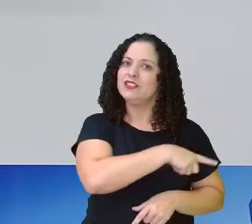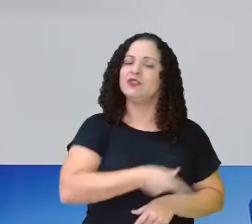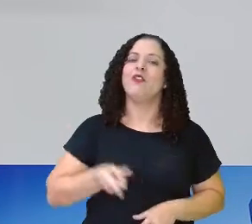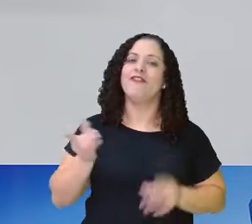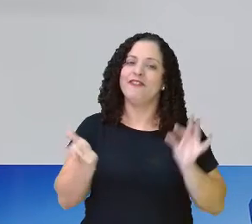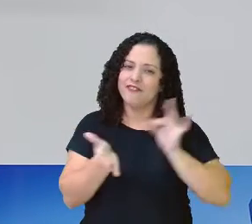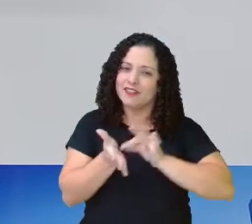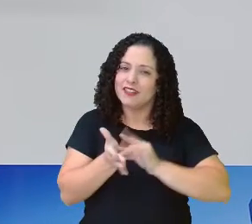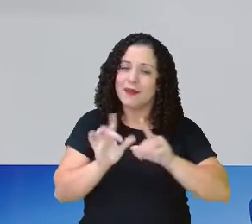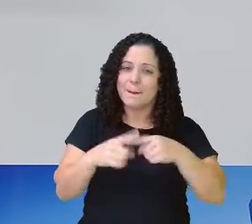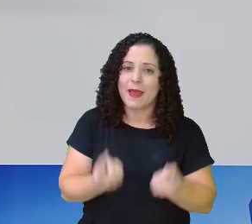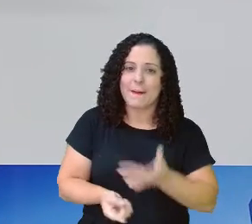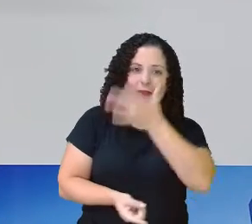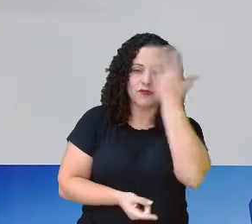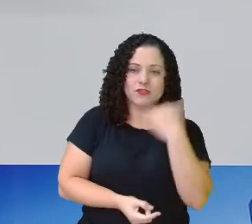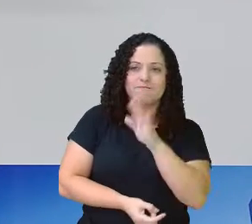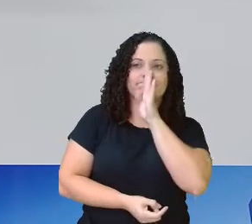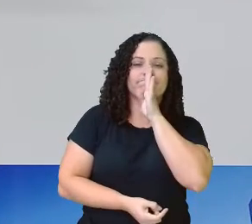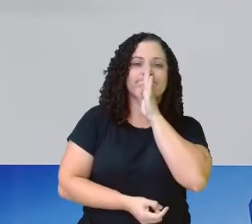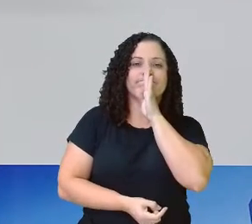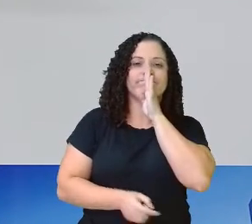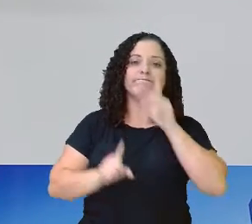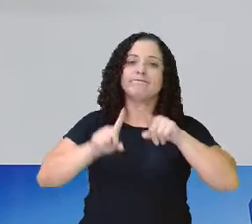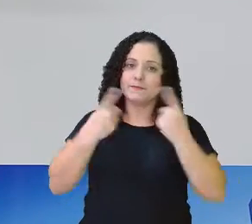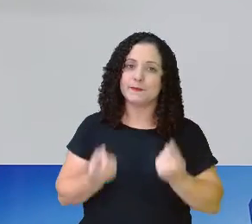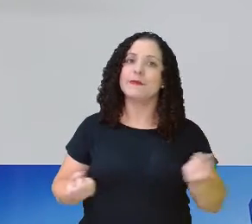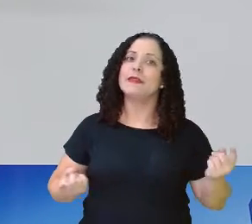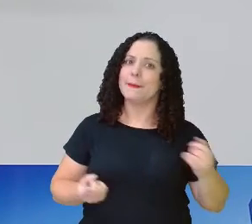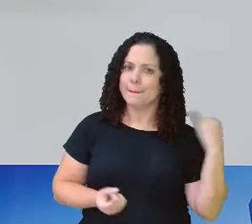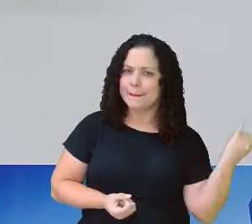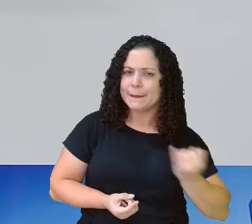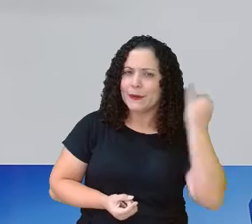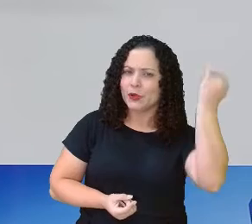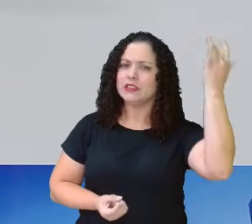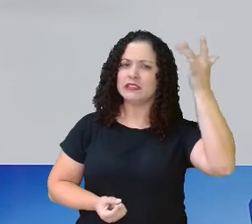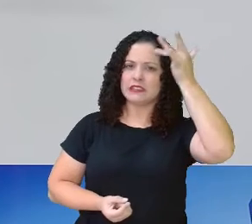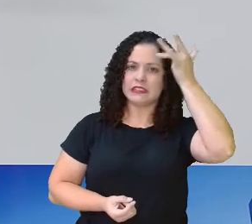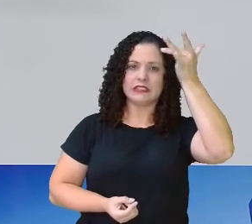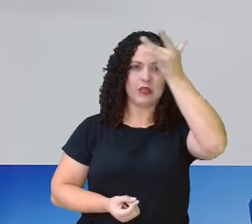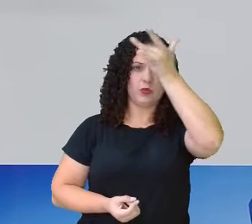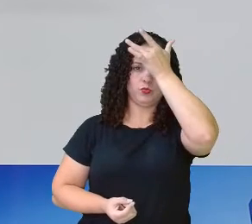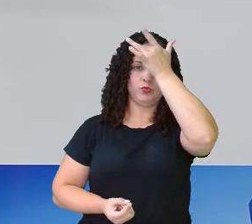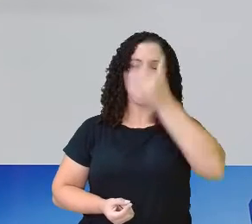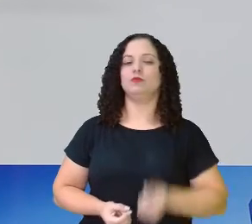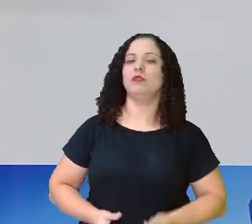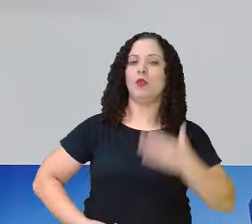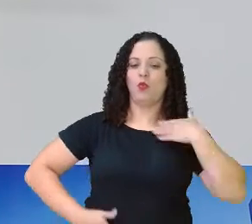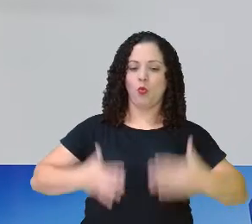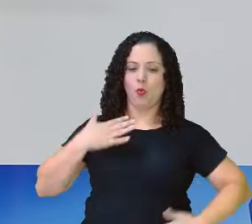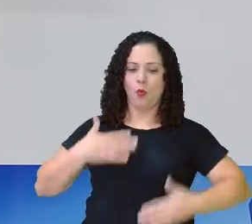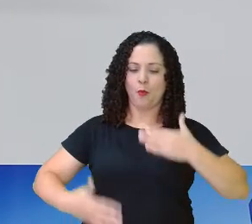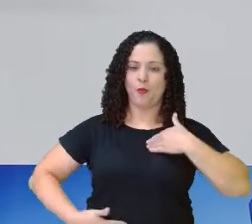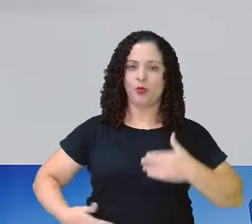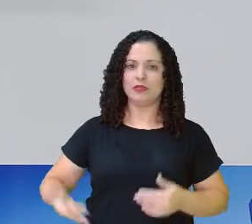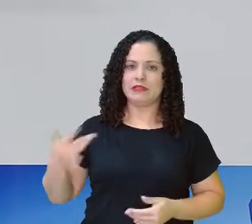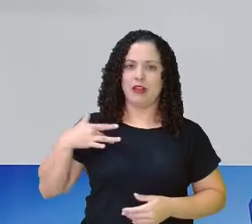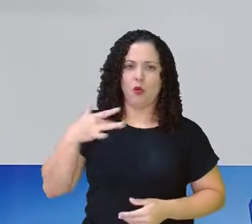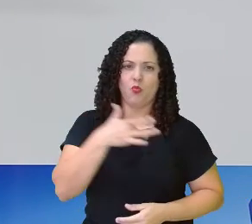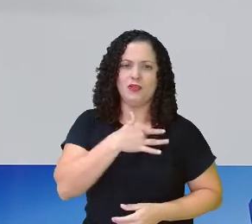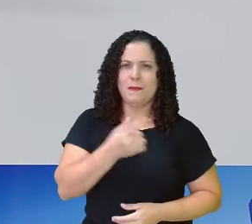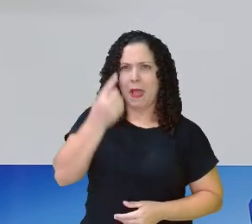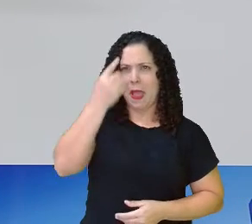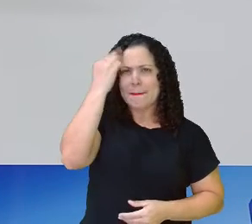existe, mas que não fala. Mas, gente, é importante falar em saúde mental. A gente não pode dizer que o nosso corpo tem saúde se a nossa mente não